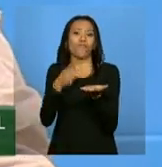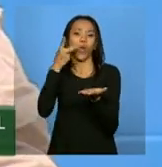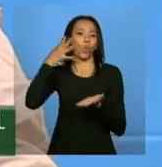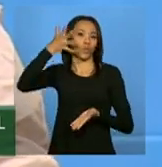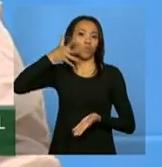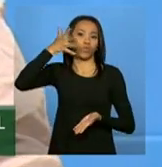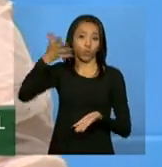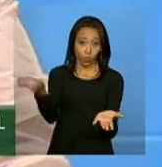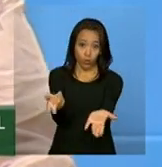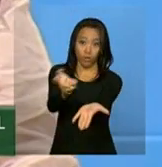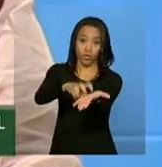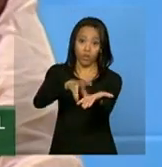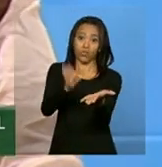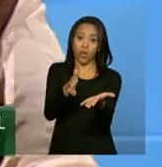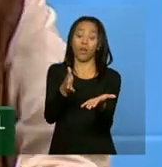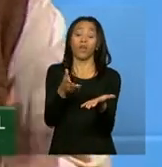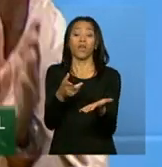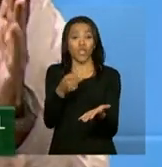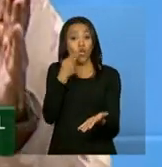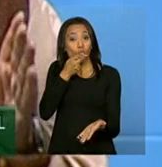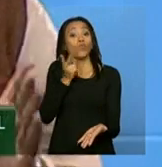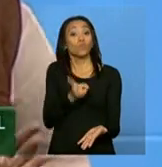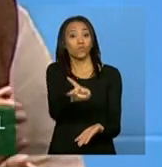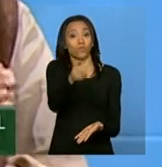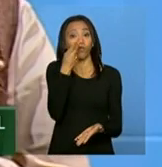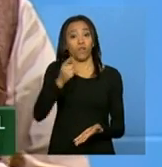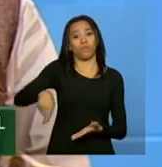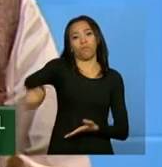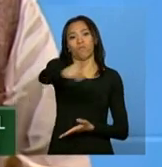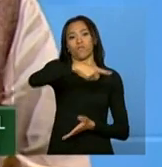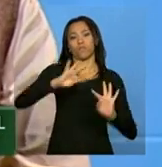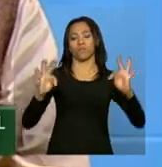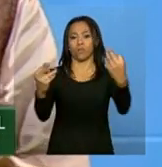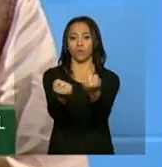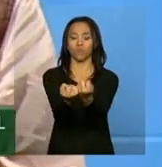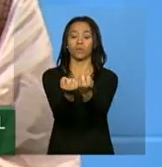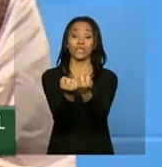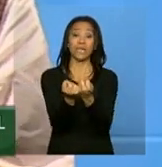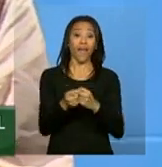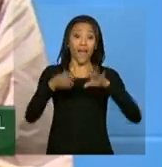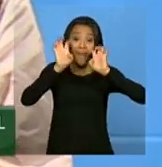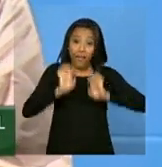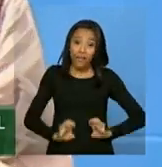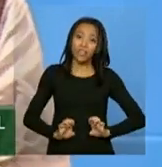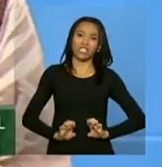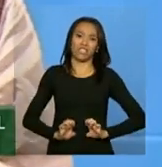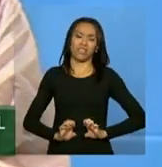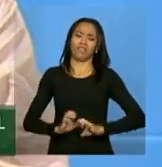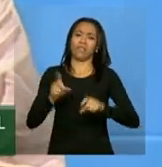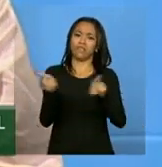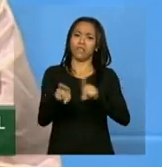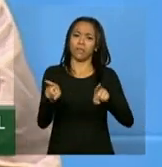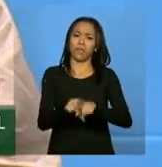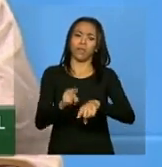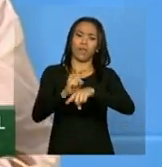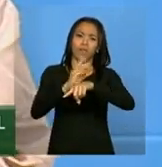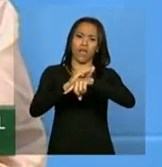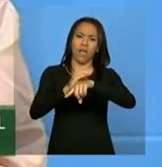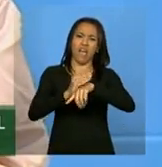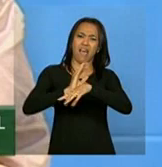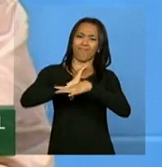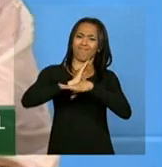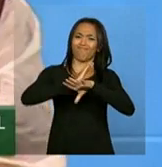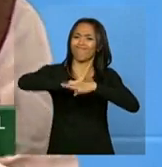discurso esta manhã, e é o que eu digo a todos, que a erradicação do trabalho infantil,